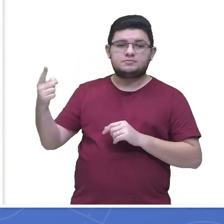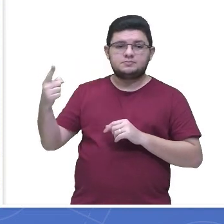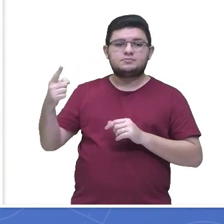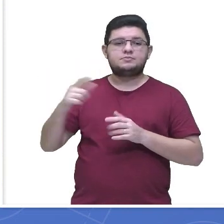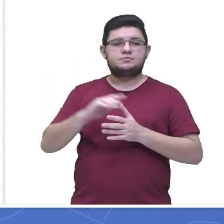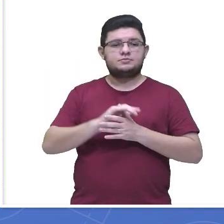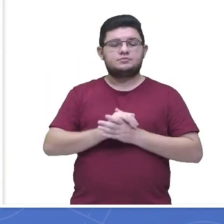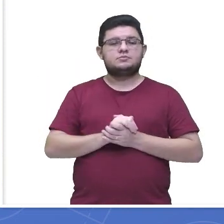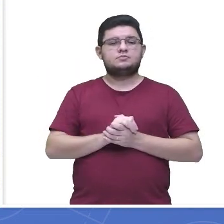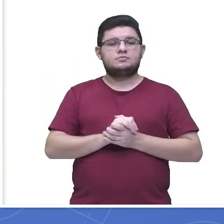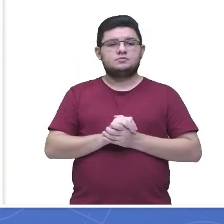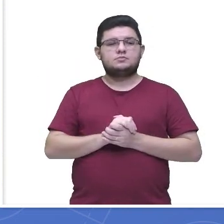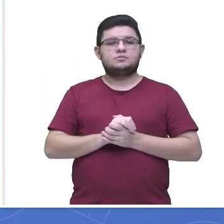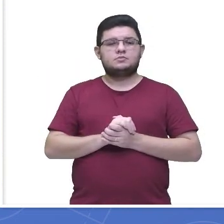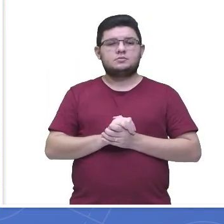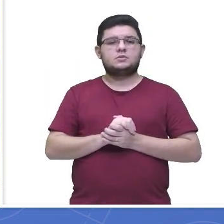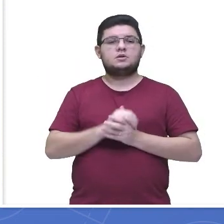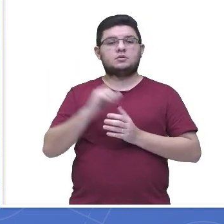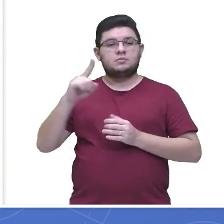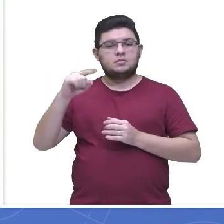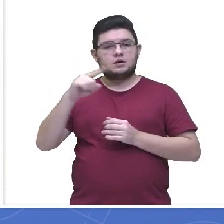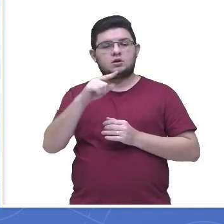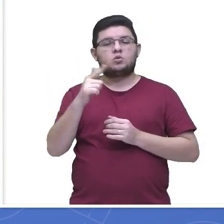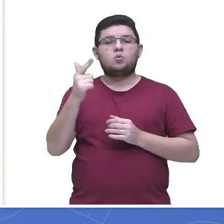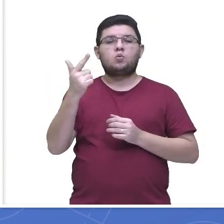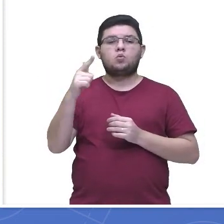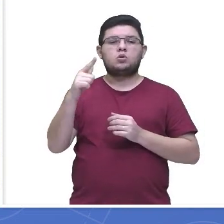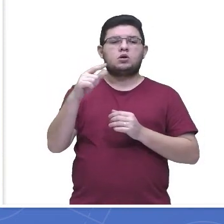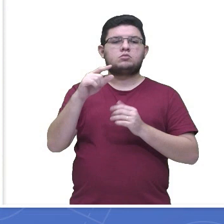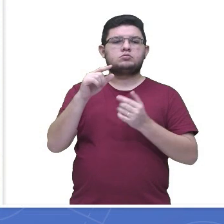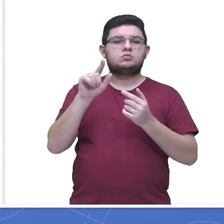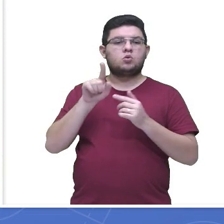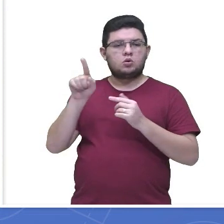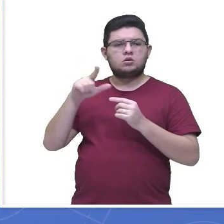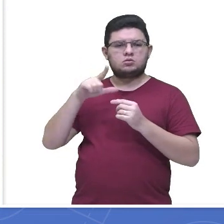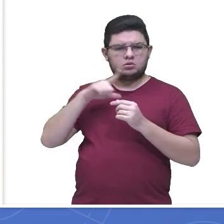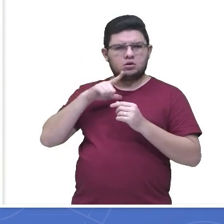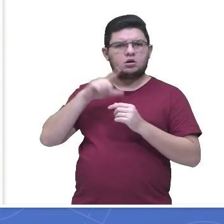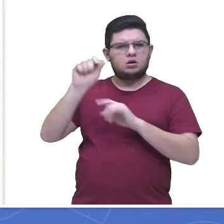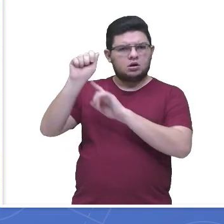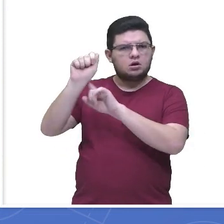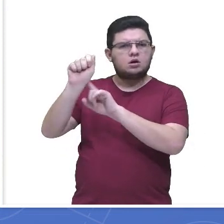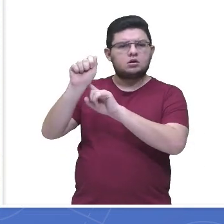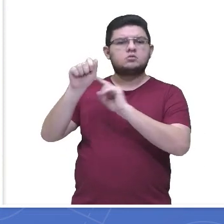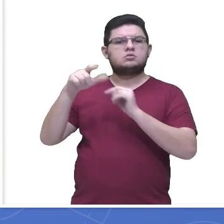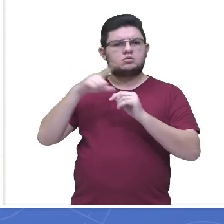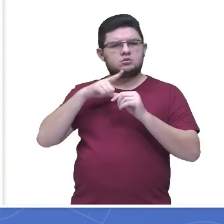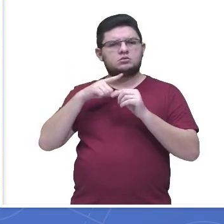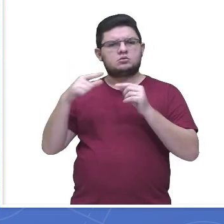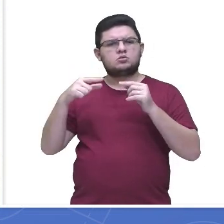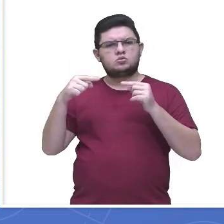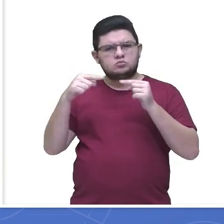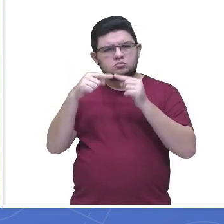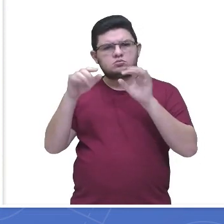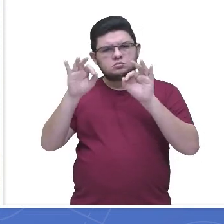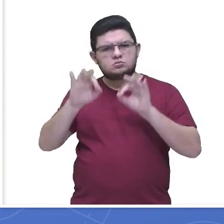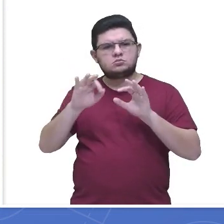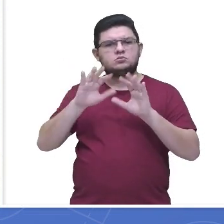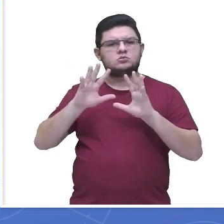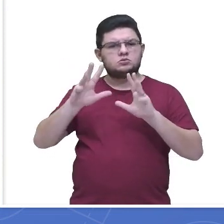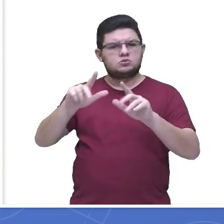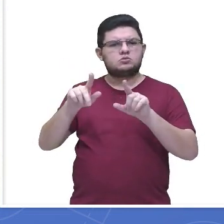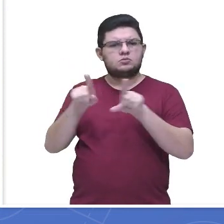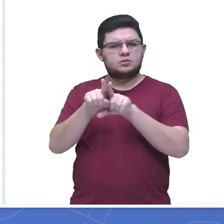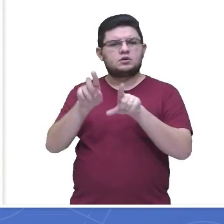que a bactéria não possui, olha lá, membrana plasmática, ela apresenta, envolve toda a estrutura da bactéria,